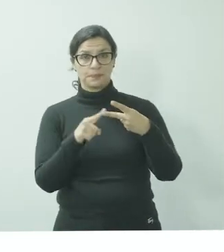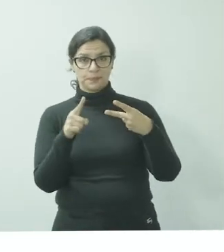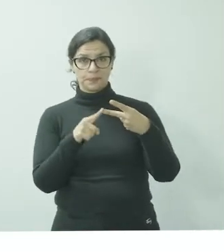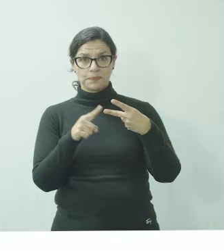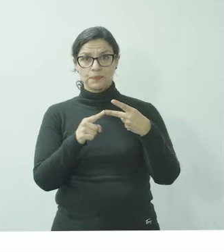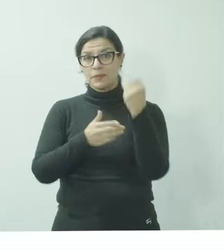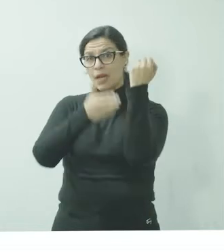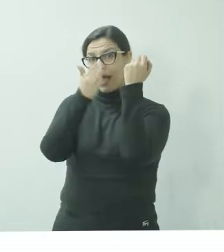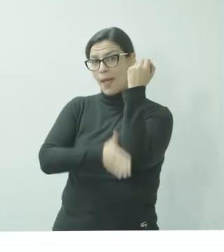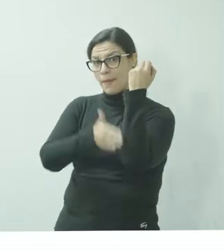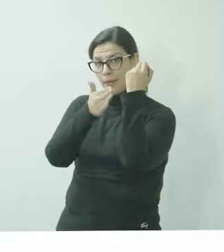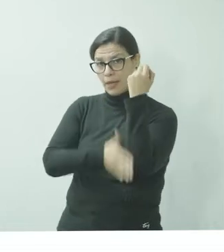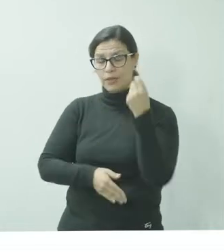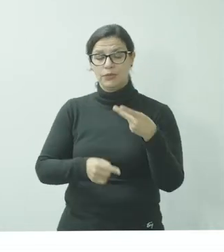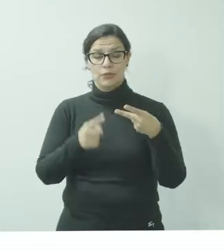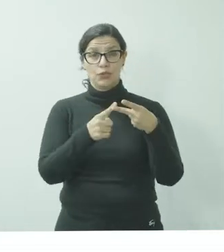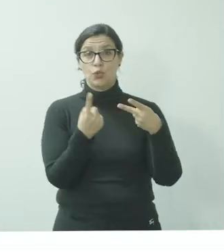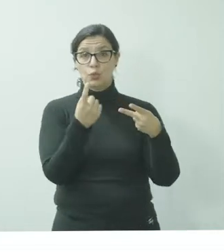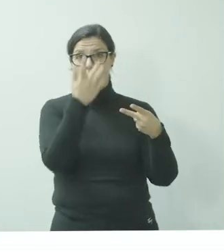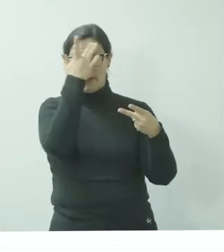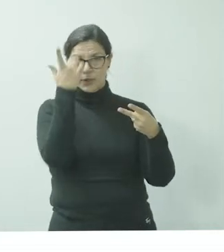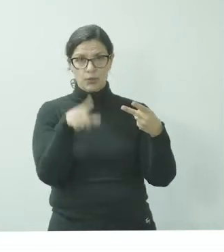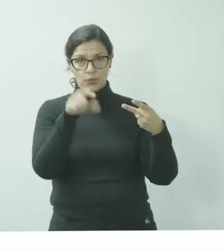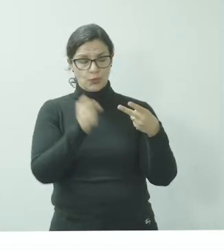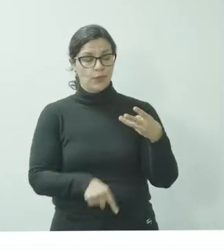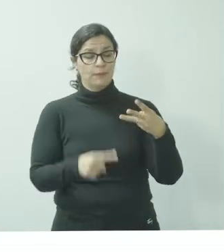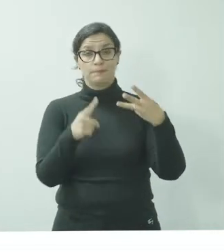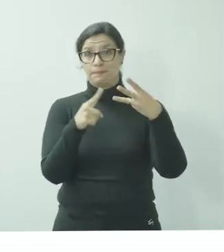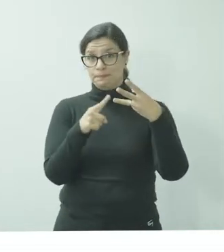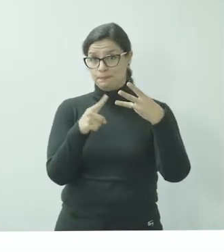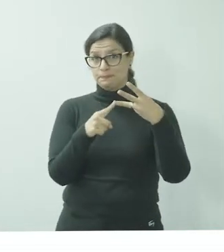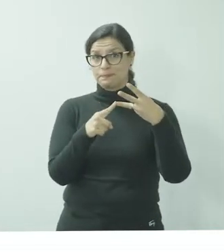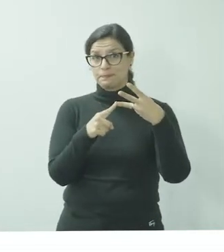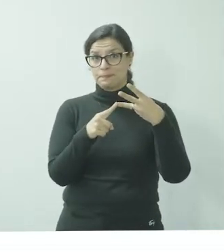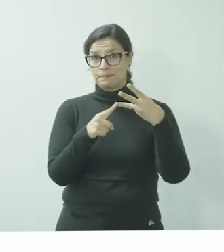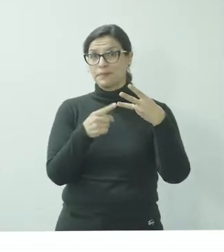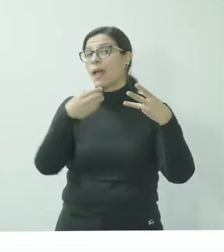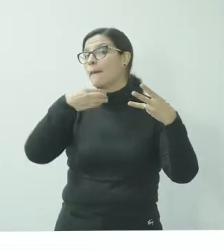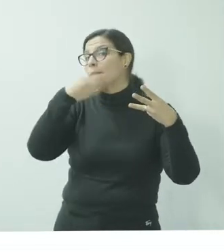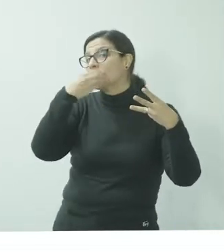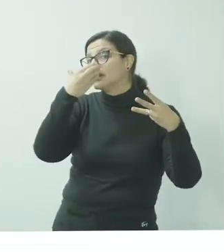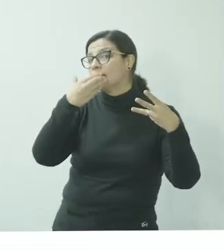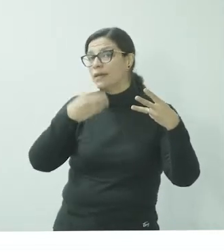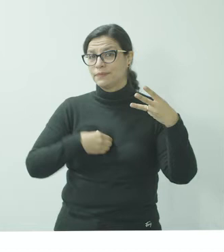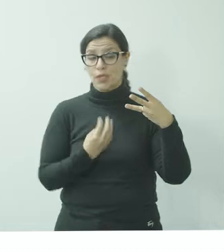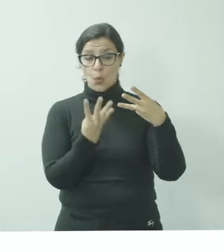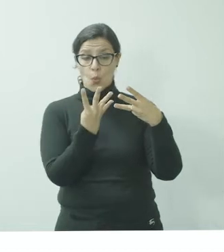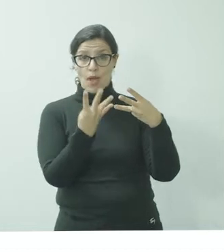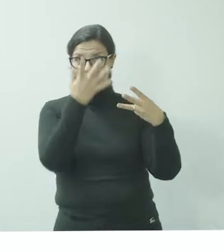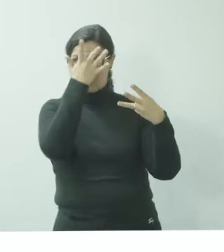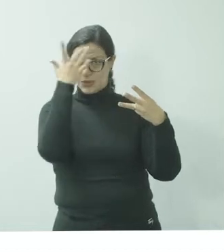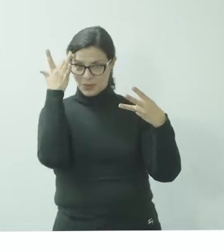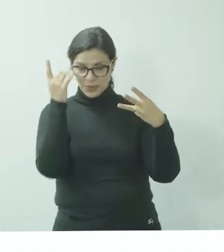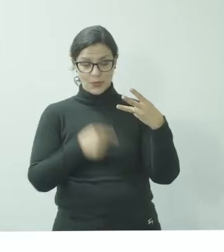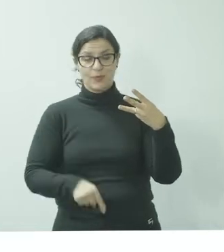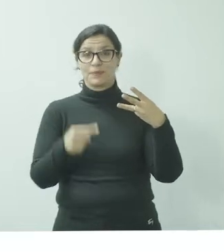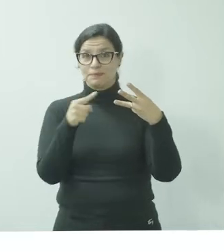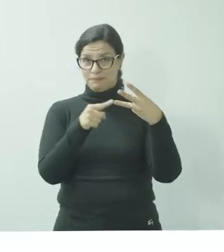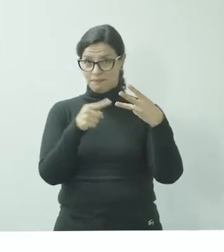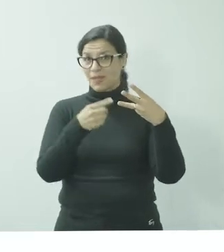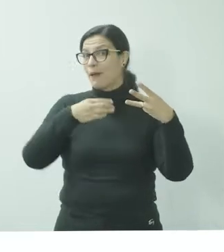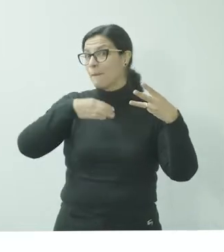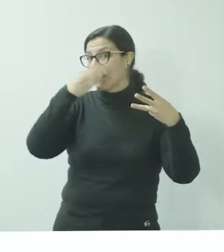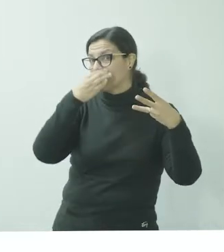escolheram o abacaxi uma pessoa escolheu a maçã quatro pessoas